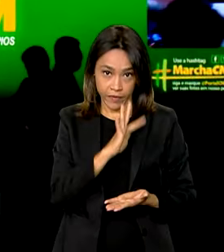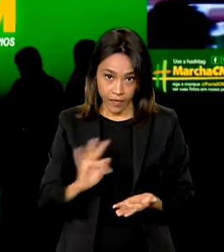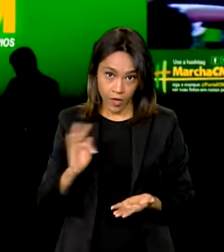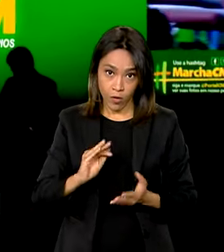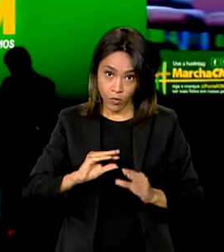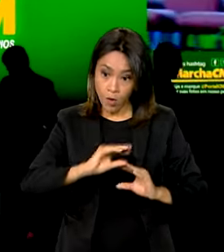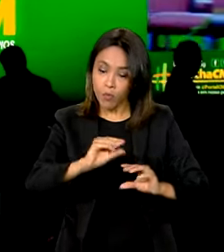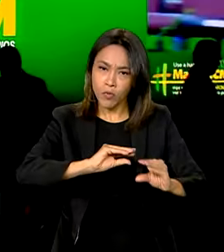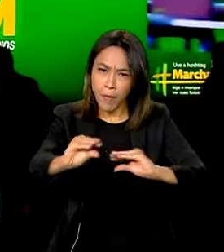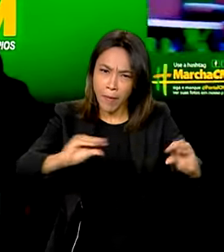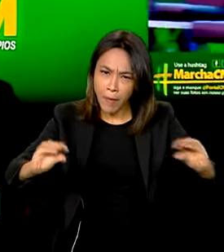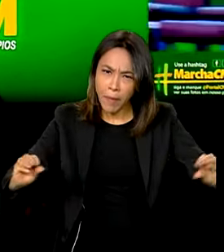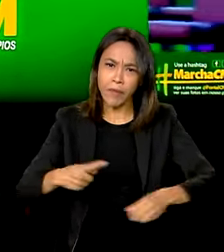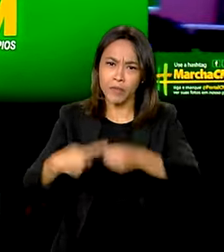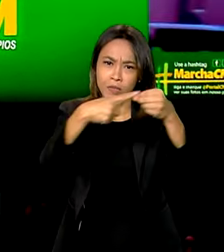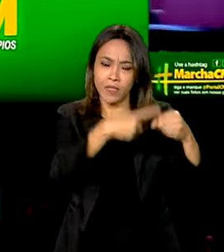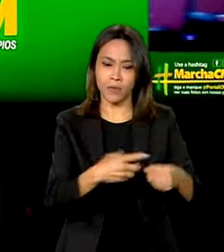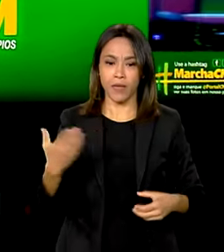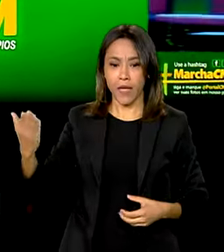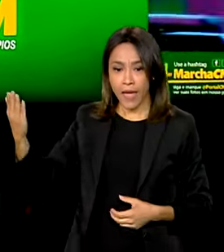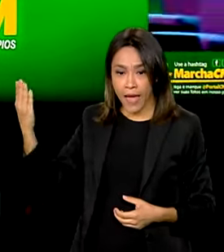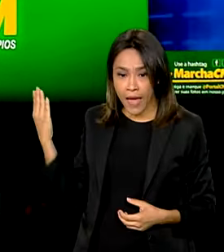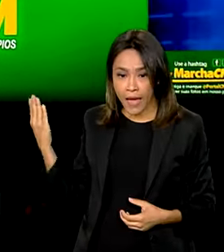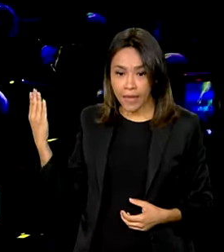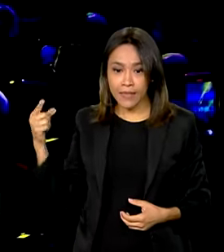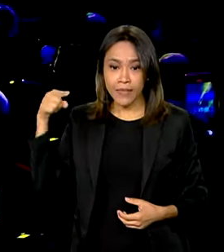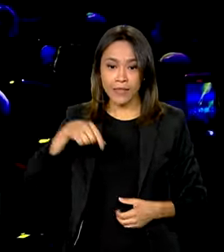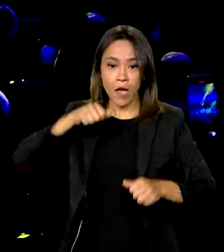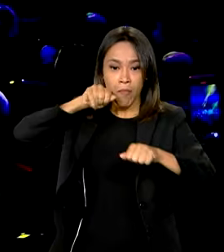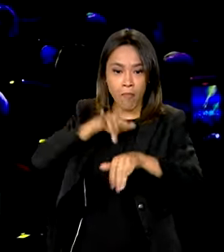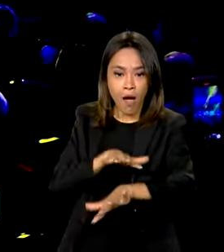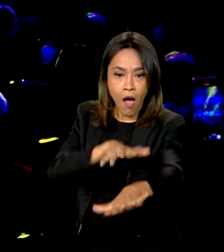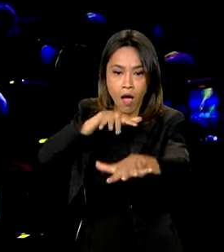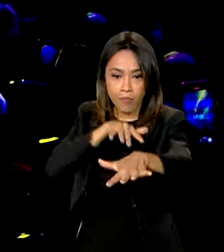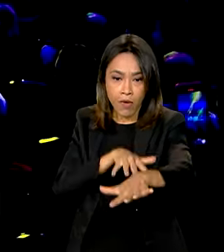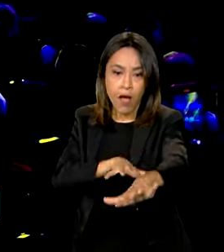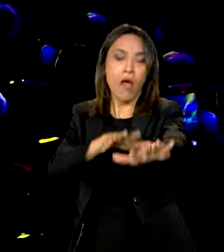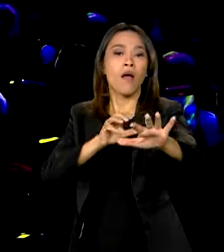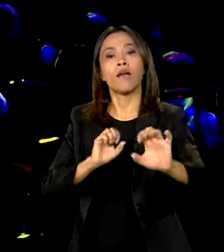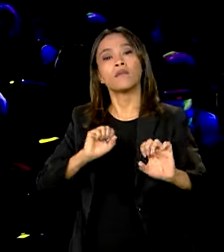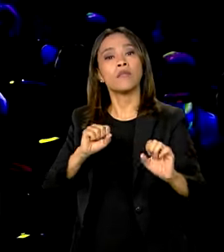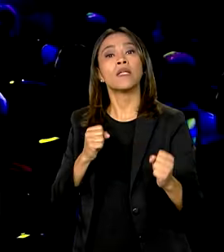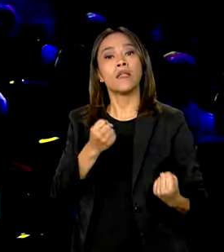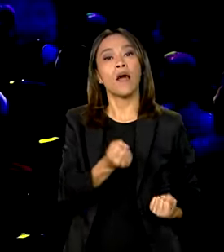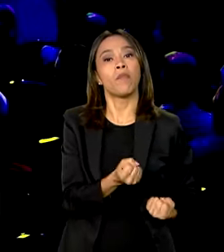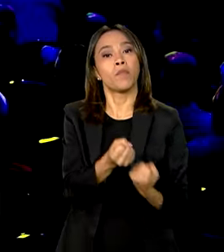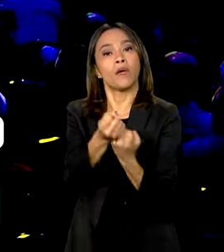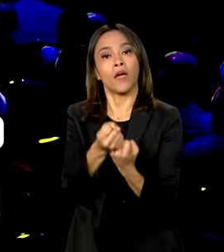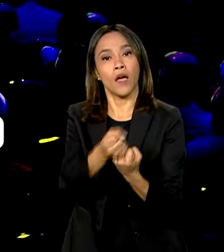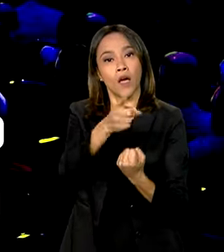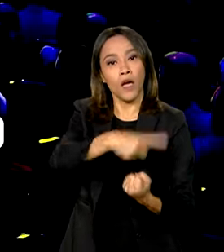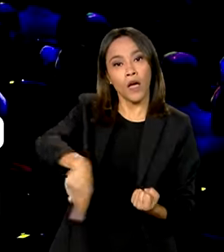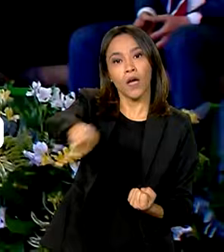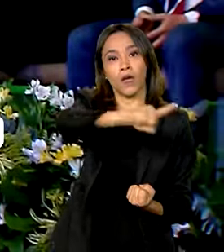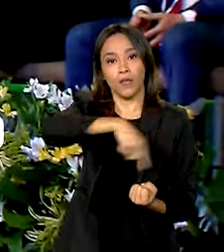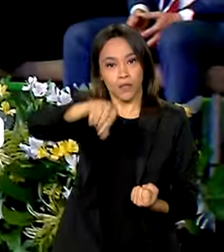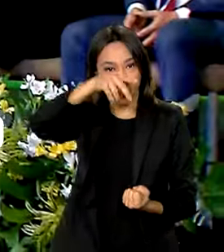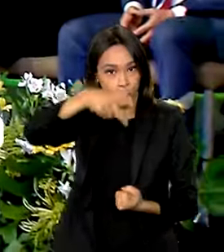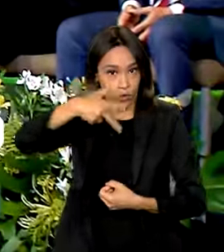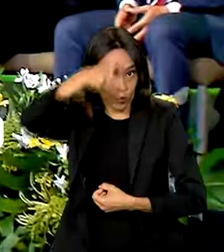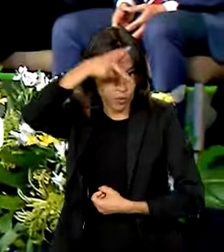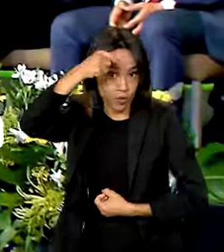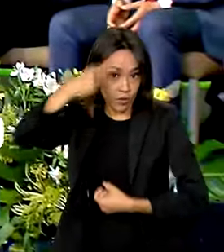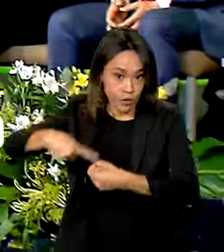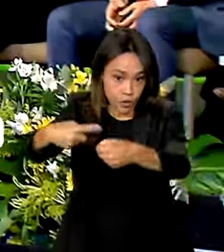A abertura da 25ª edição da Marcha à Brasília em Defesa dos Municípios, conhecida como Marcha dos Prefeitos, contou